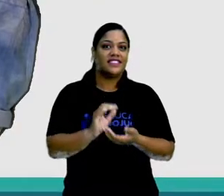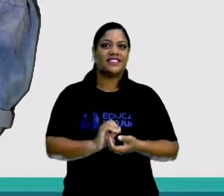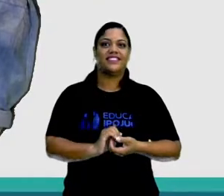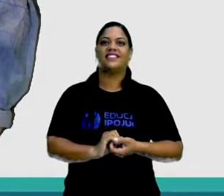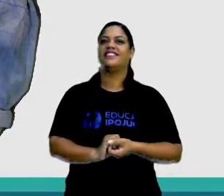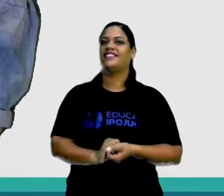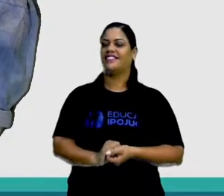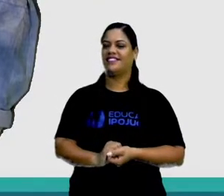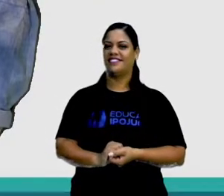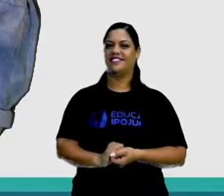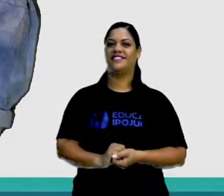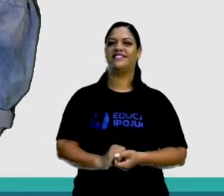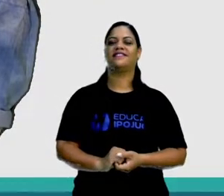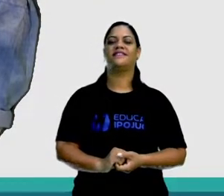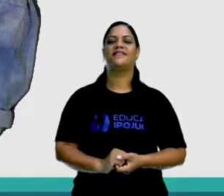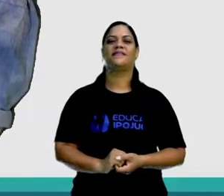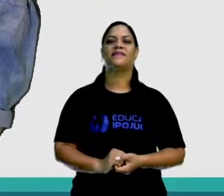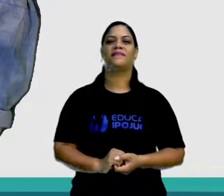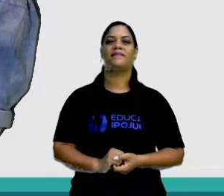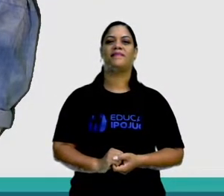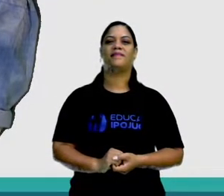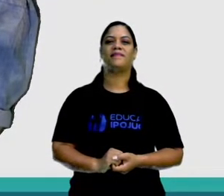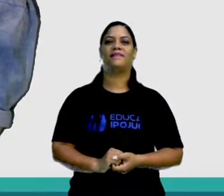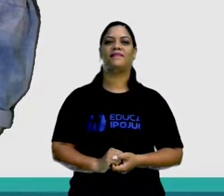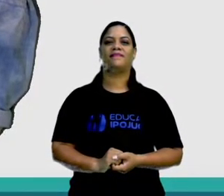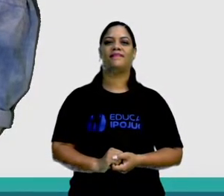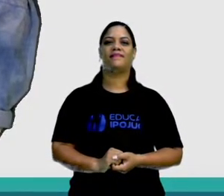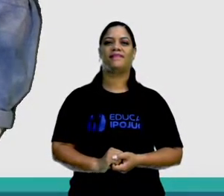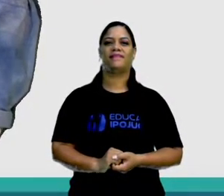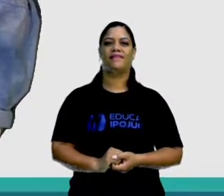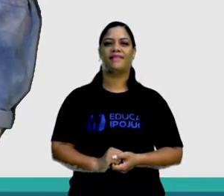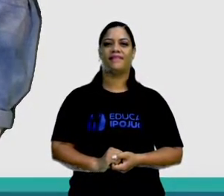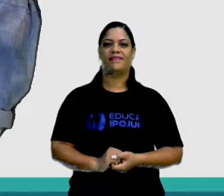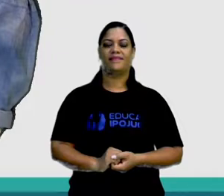vamos pra nossa história. Vamos lá? Vamos.